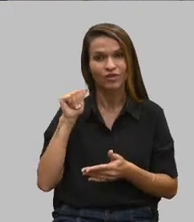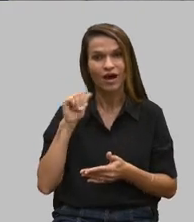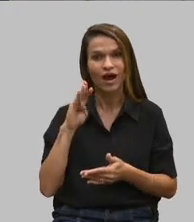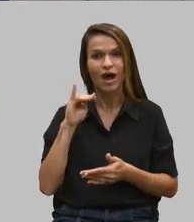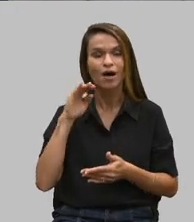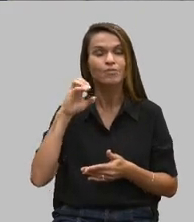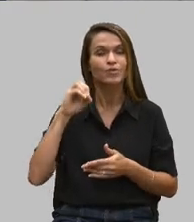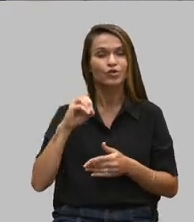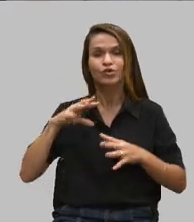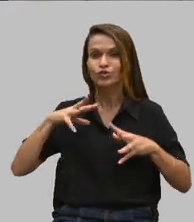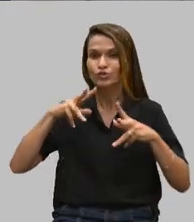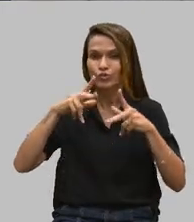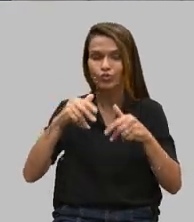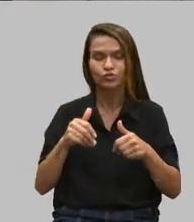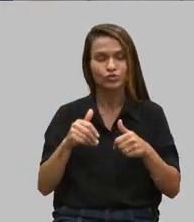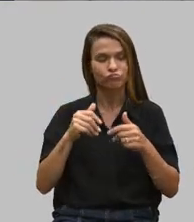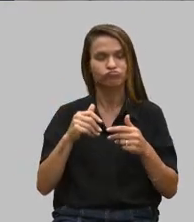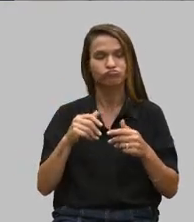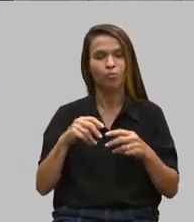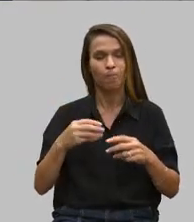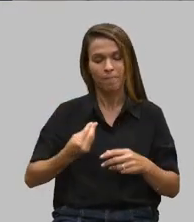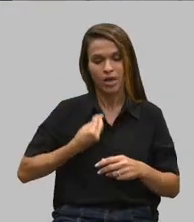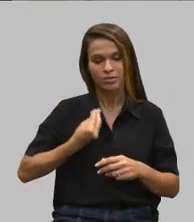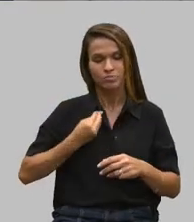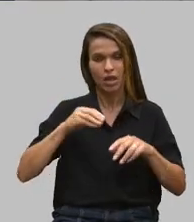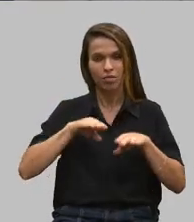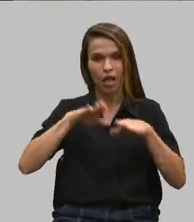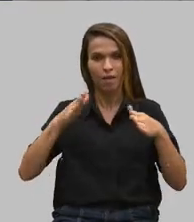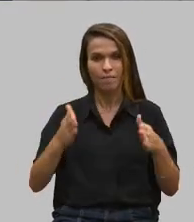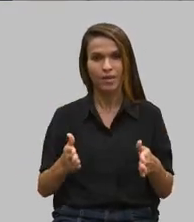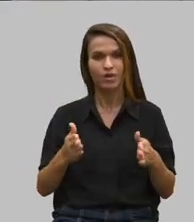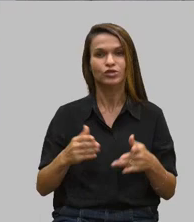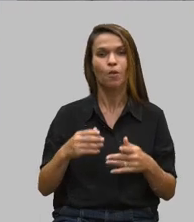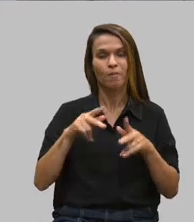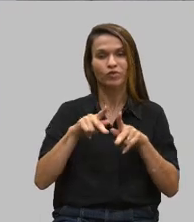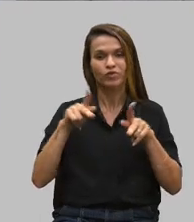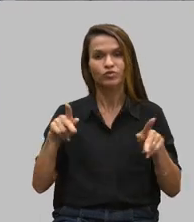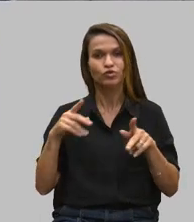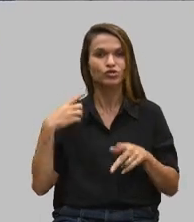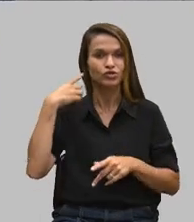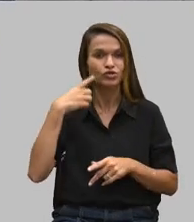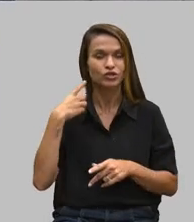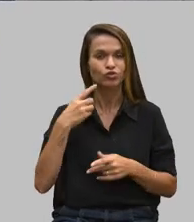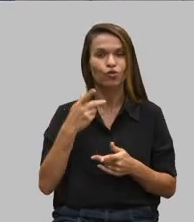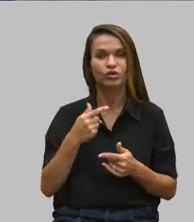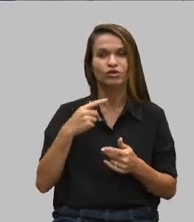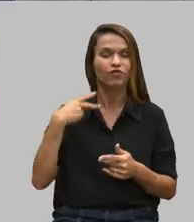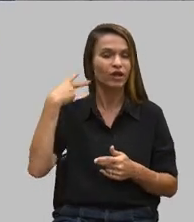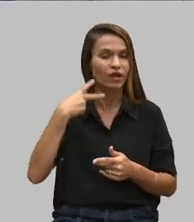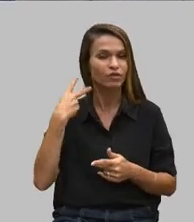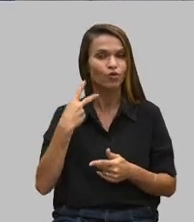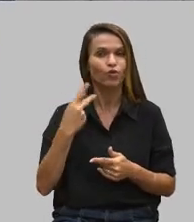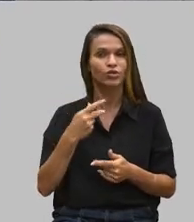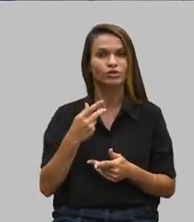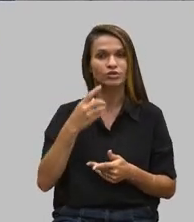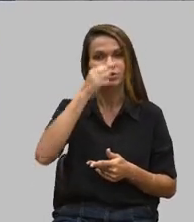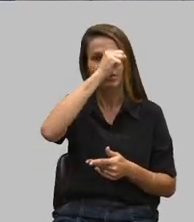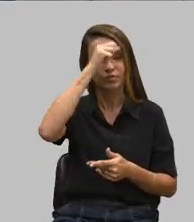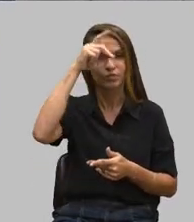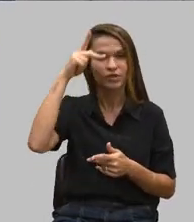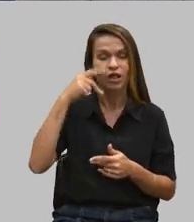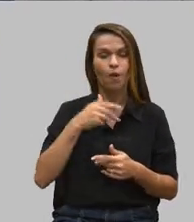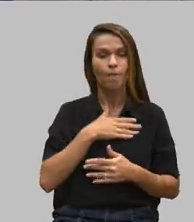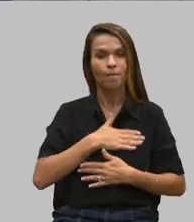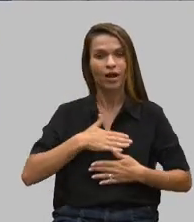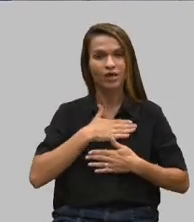todos que acompanha a mesa todos que estão presentes professores diretores secretários prefeitos vereadores é um prazer